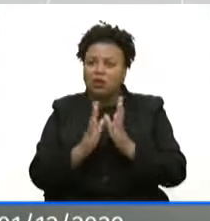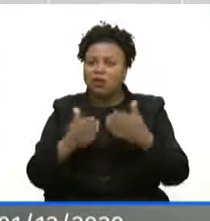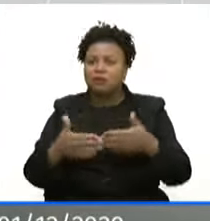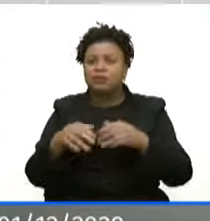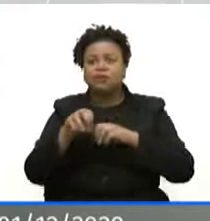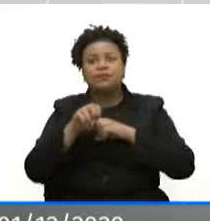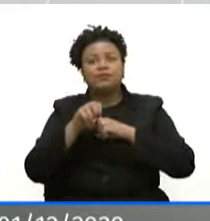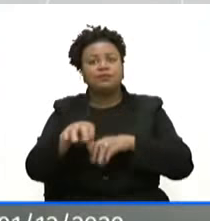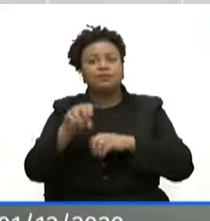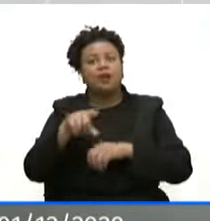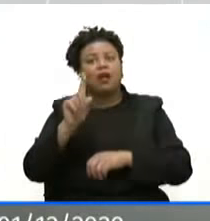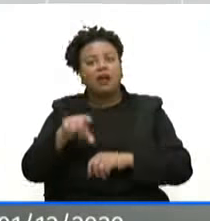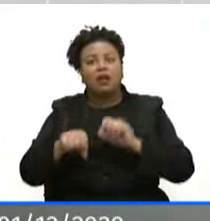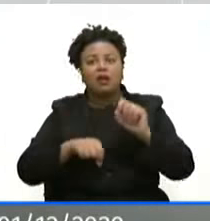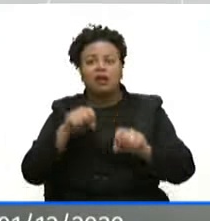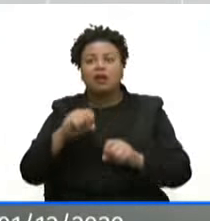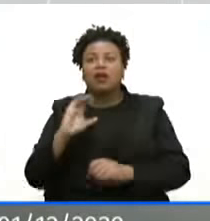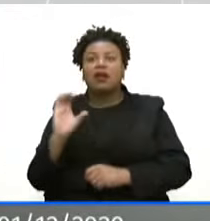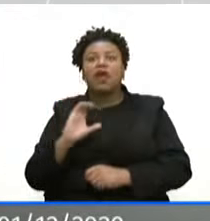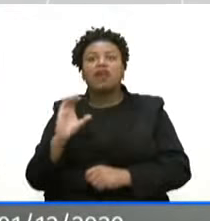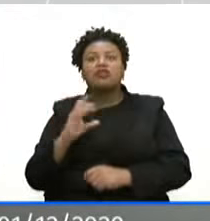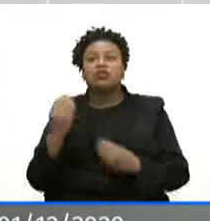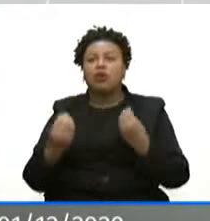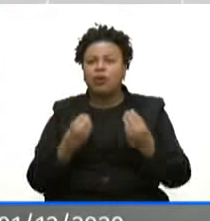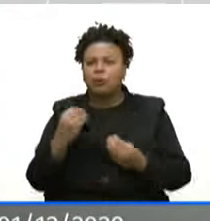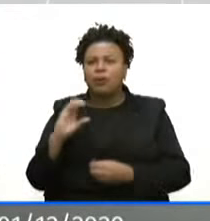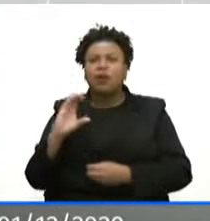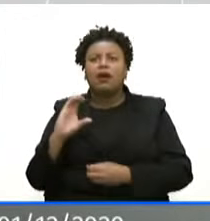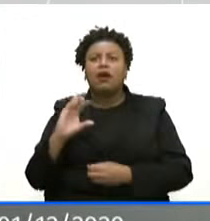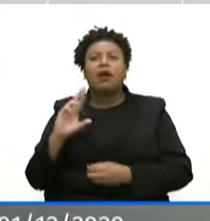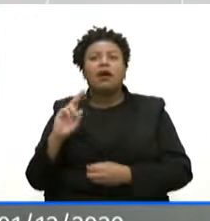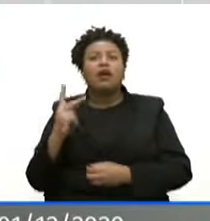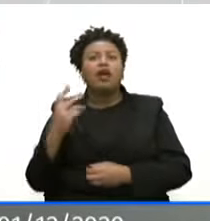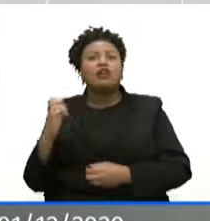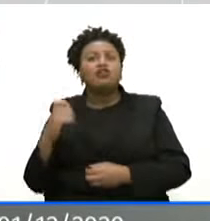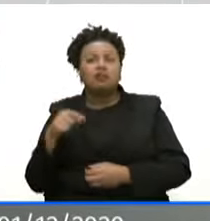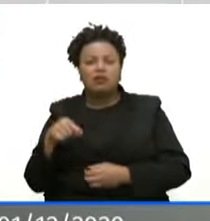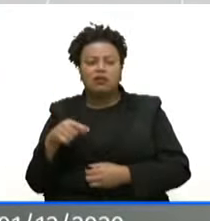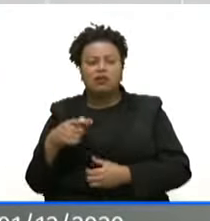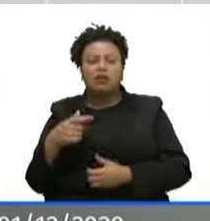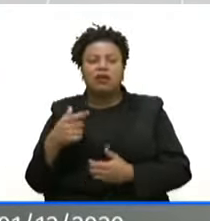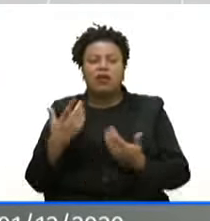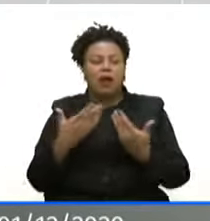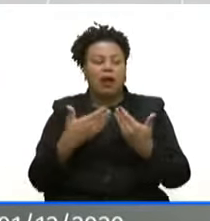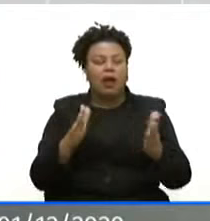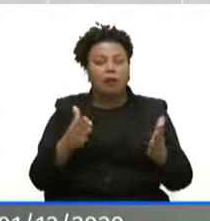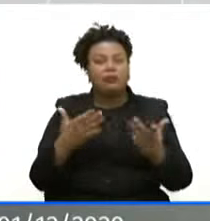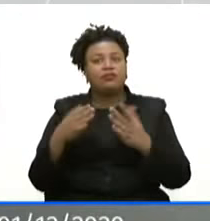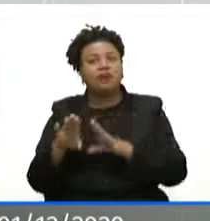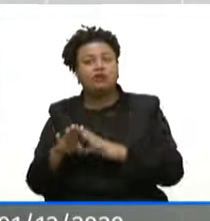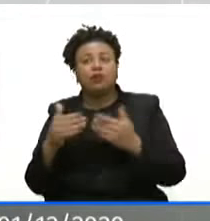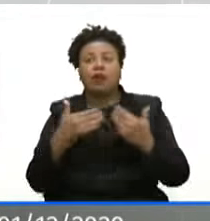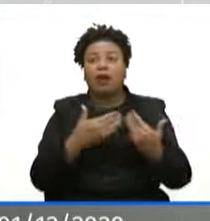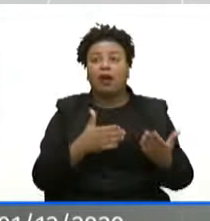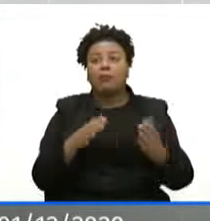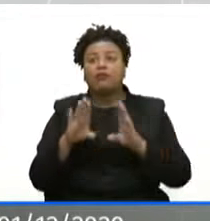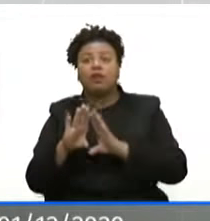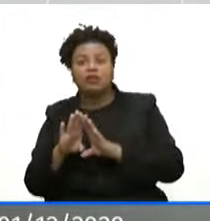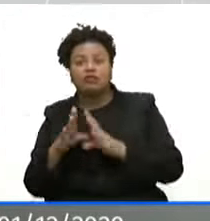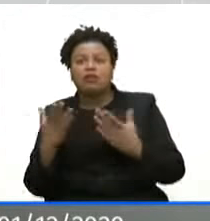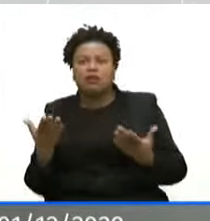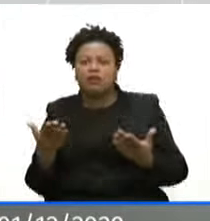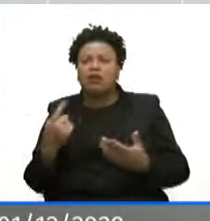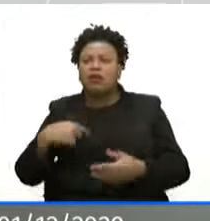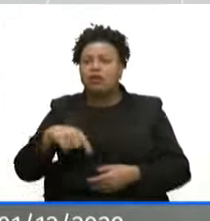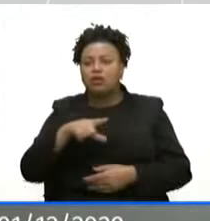de educação, é a questão das creches. Como é que vão ficar as creches? Esse abre e fecha também, porque o que